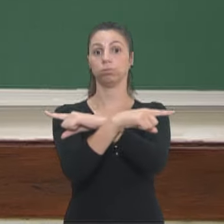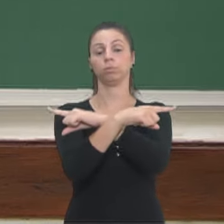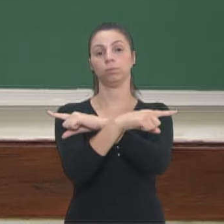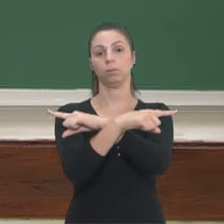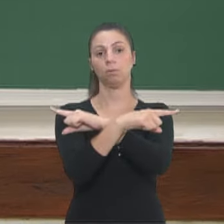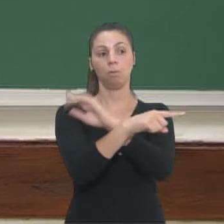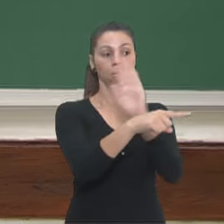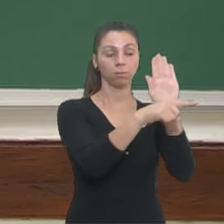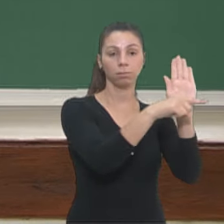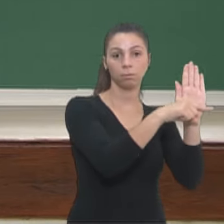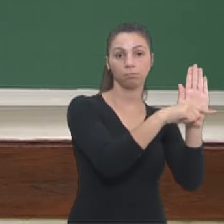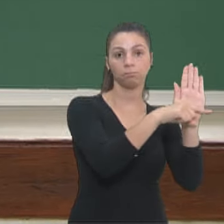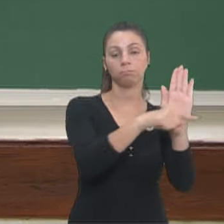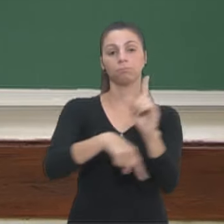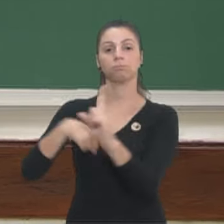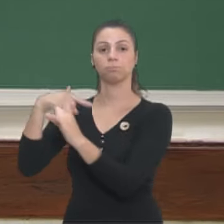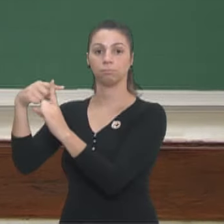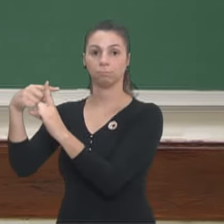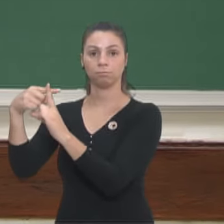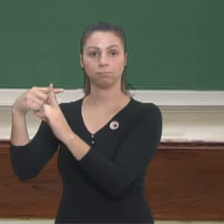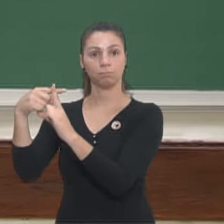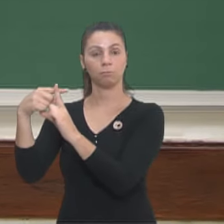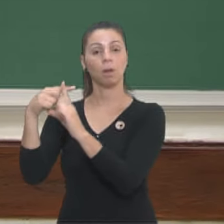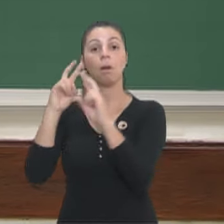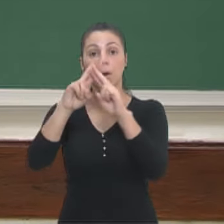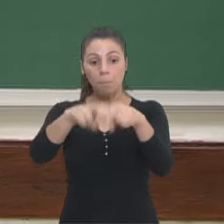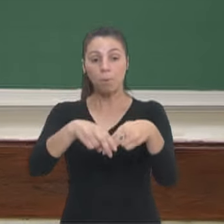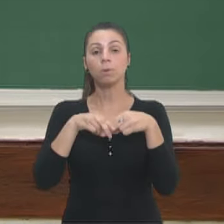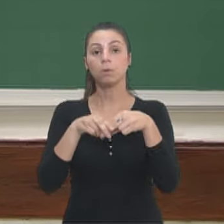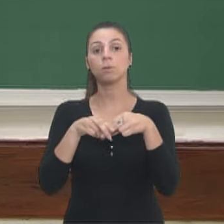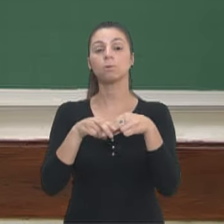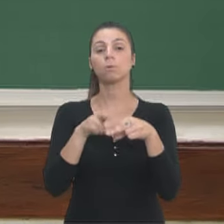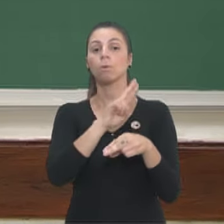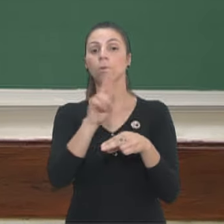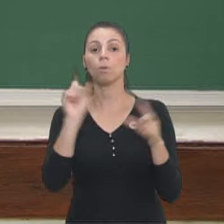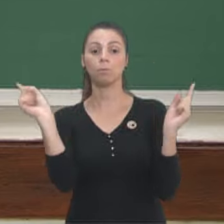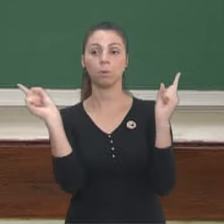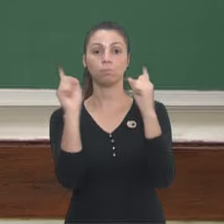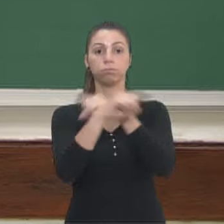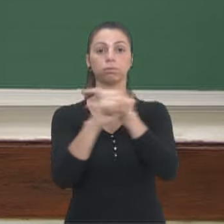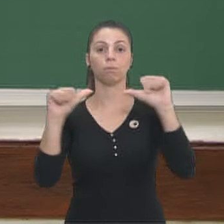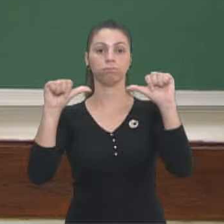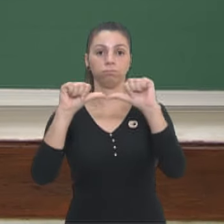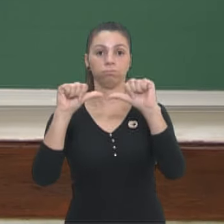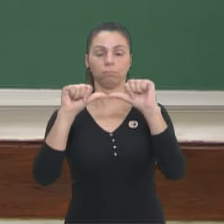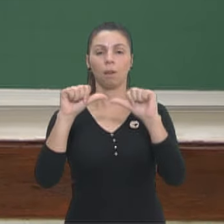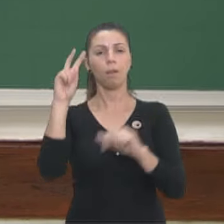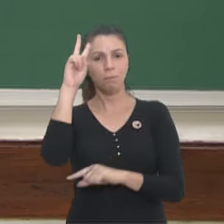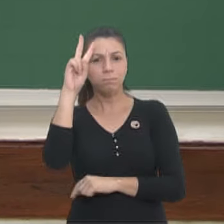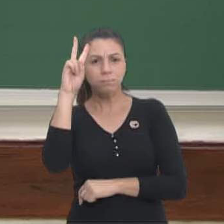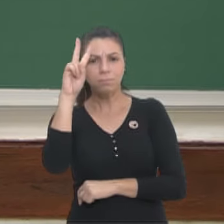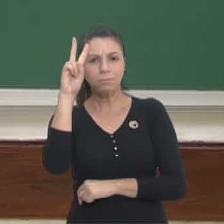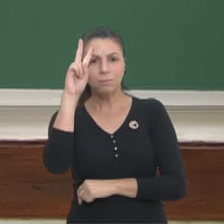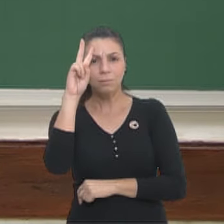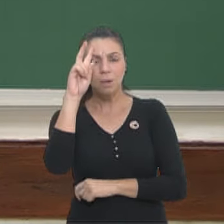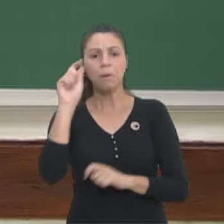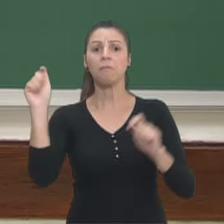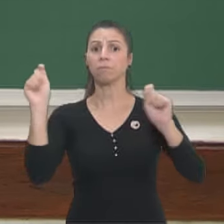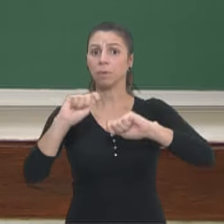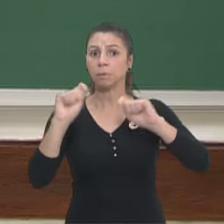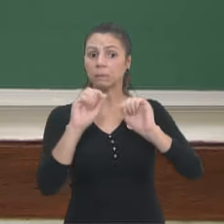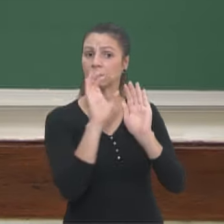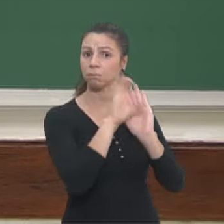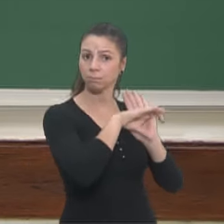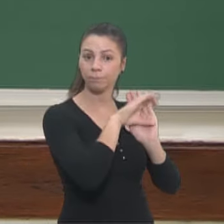negativo e o outro no sentido positivo. Por isso eles são chamados de opostos ou simétricos. Lembraram? A gente vai precisar desse